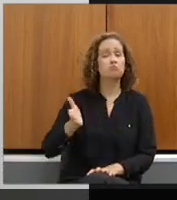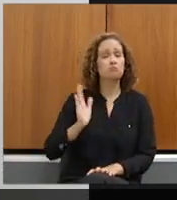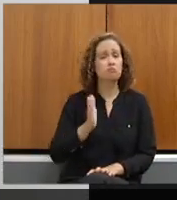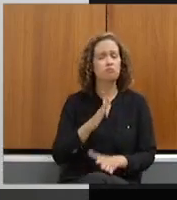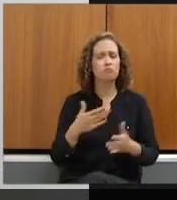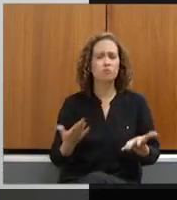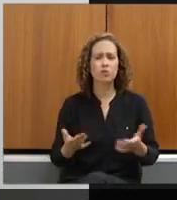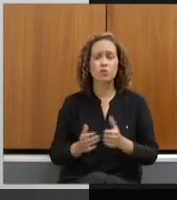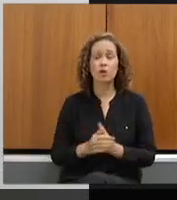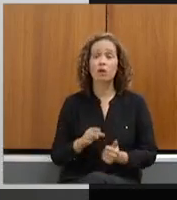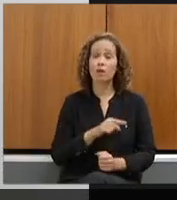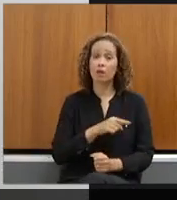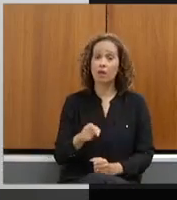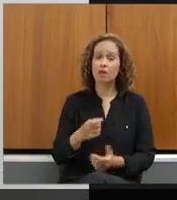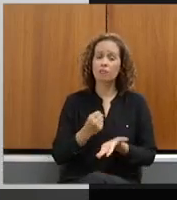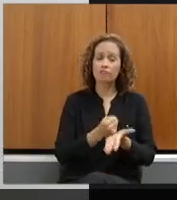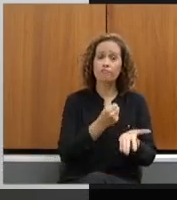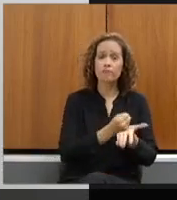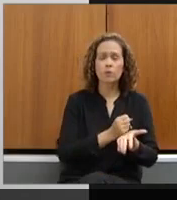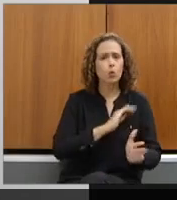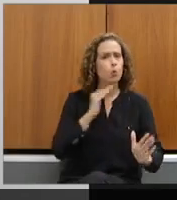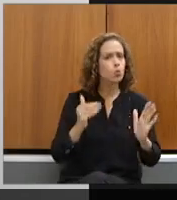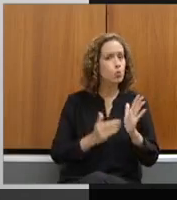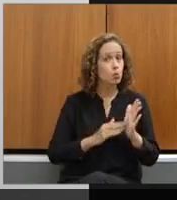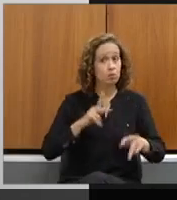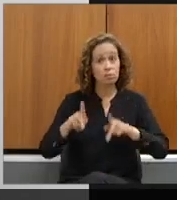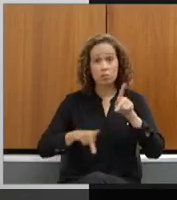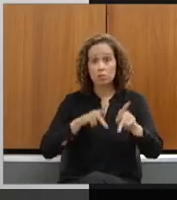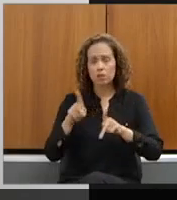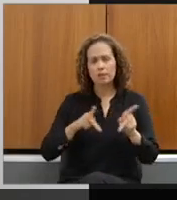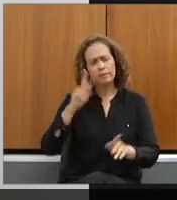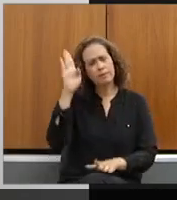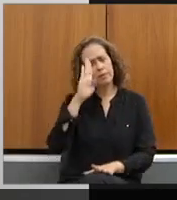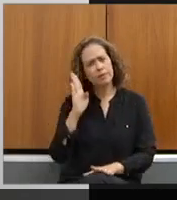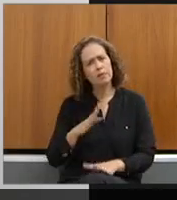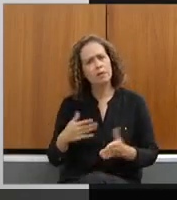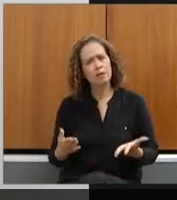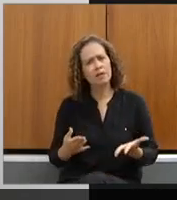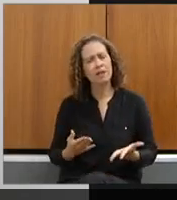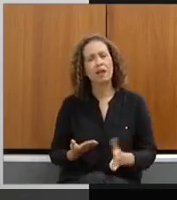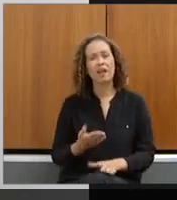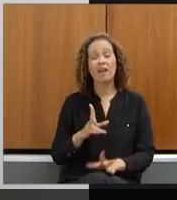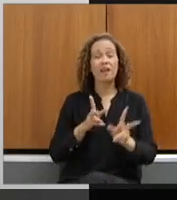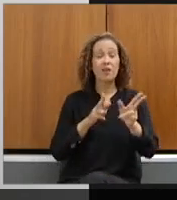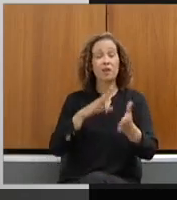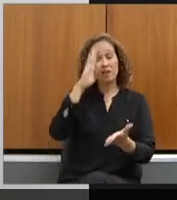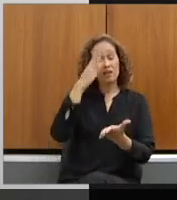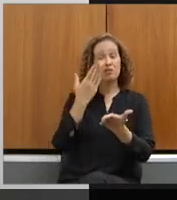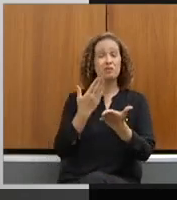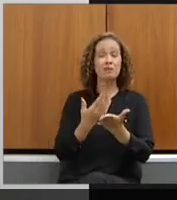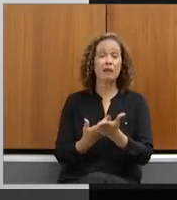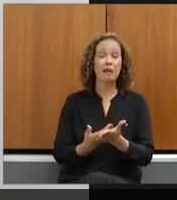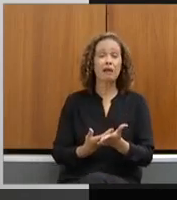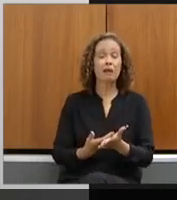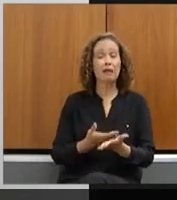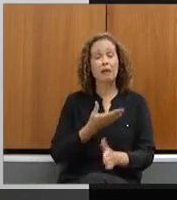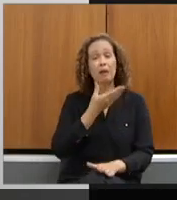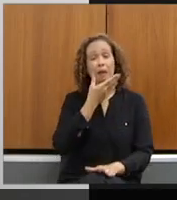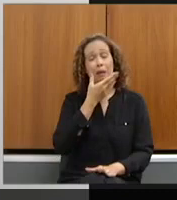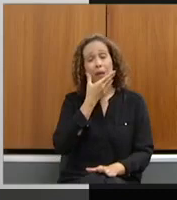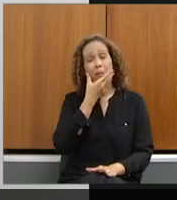esse moniza toda a população brasileira isso é acreditar em Papai Noel Deputado